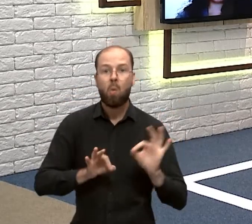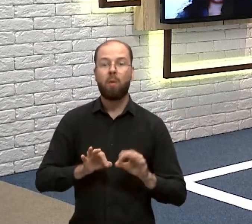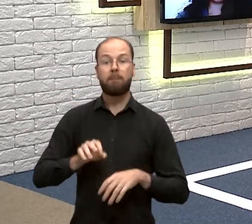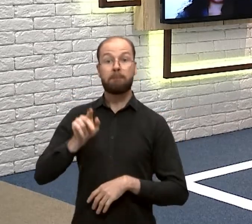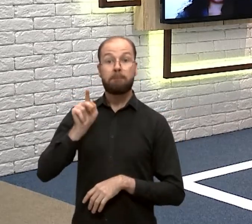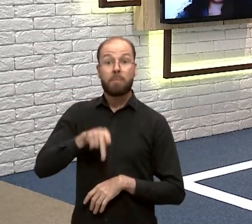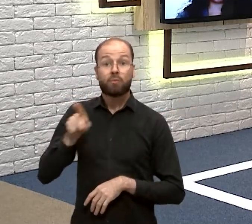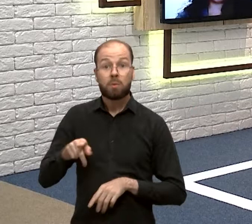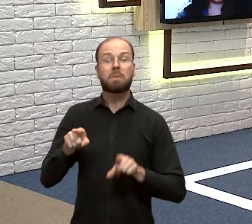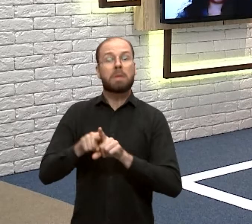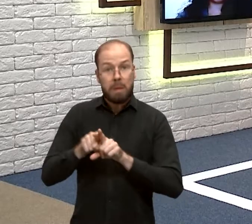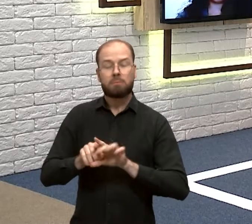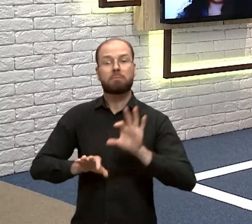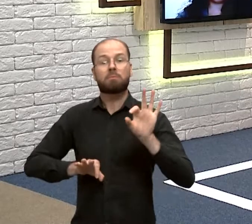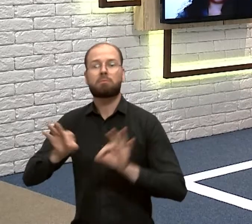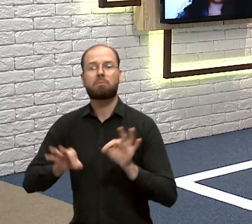proceder?